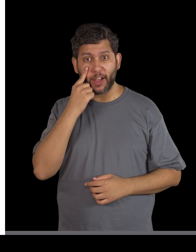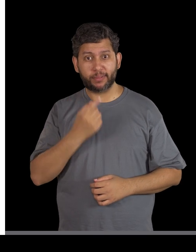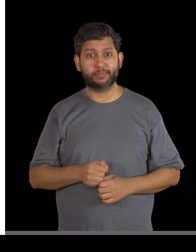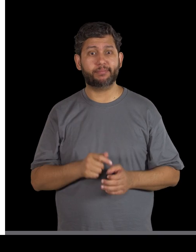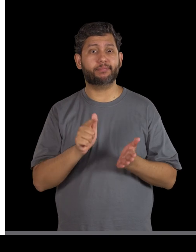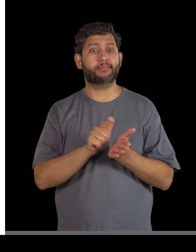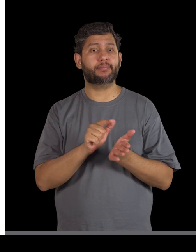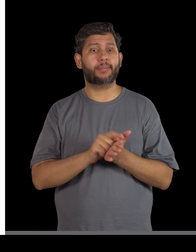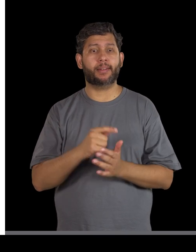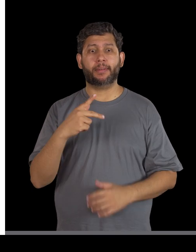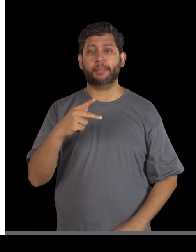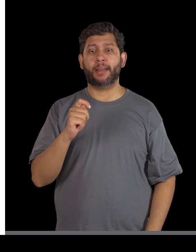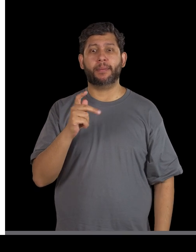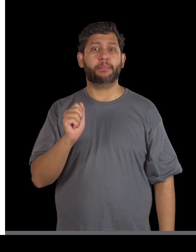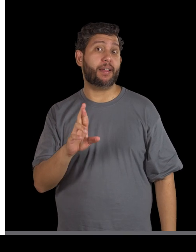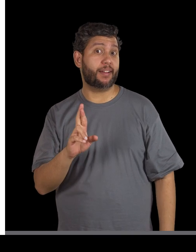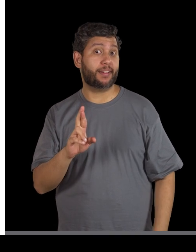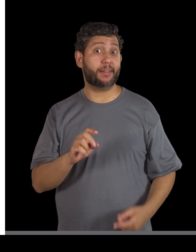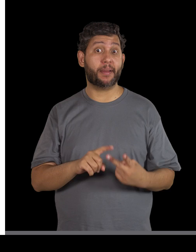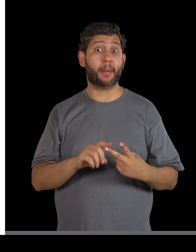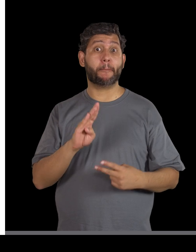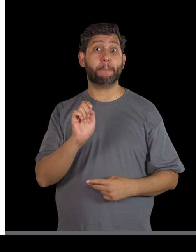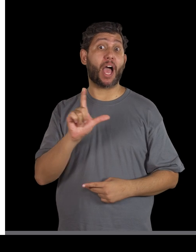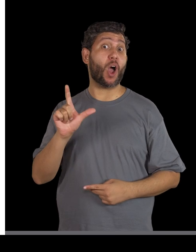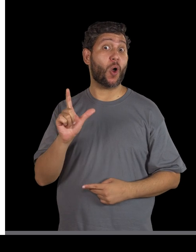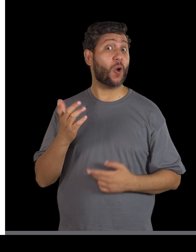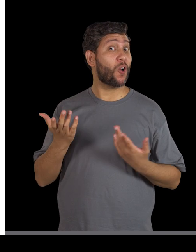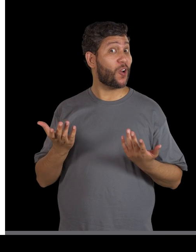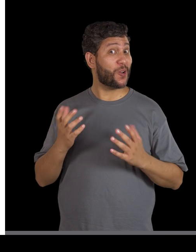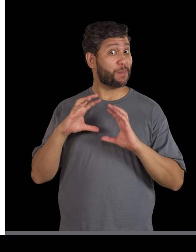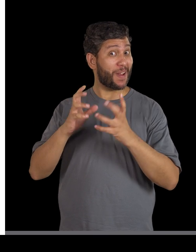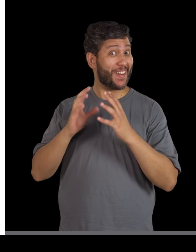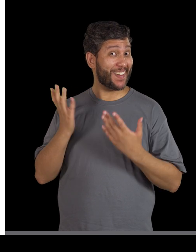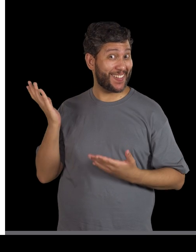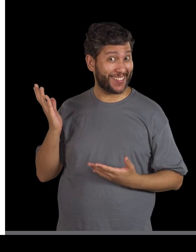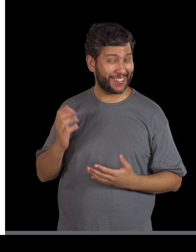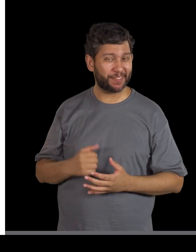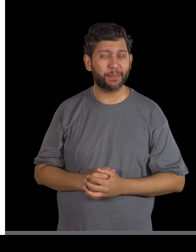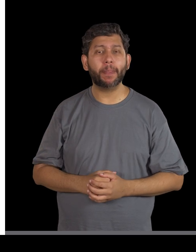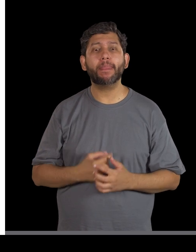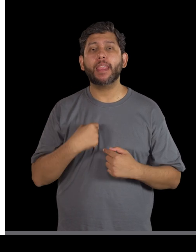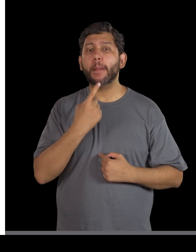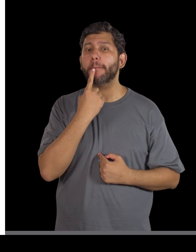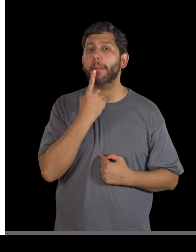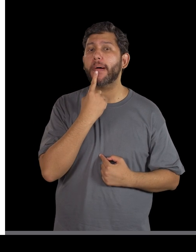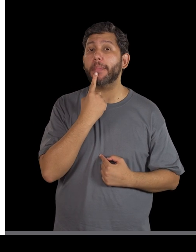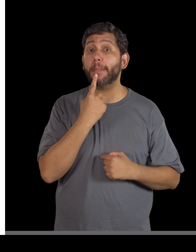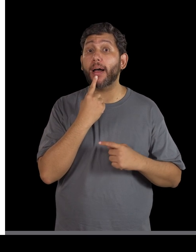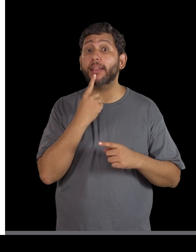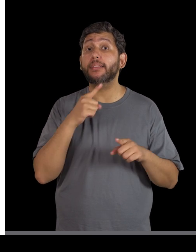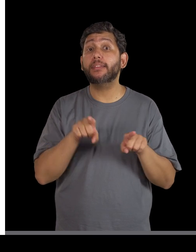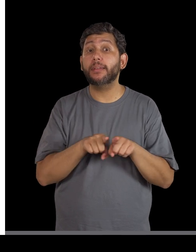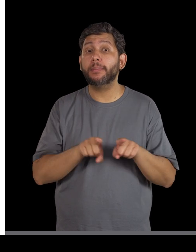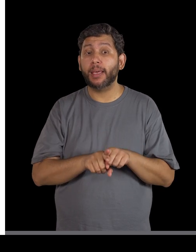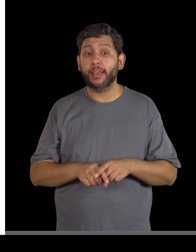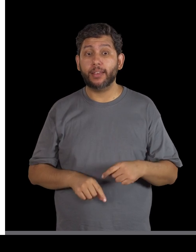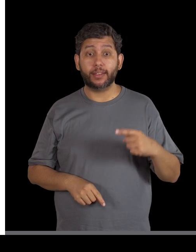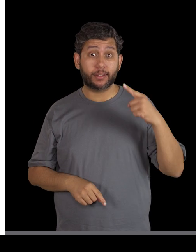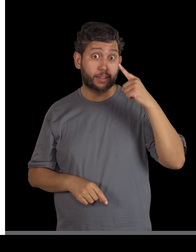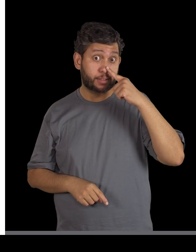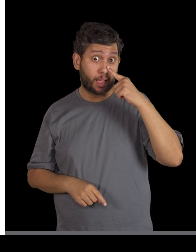paper e o B de ball, né? A gente tem a bilabial ainda nasal, como